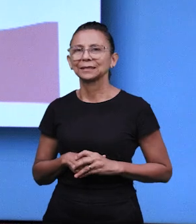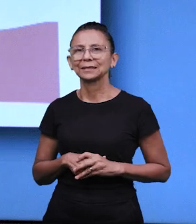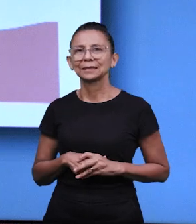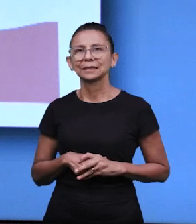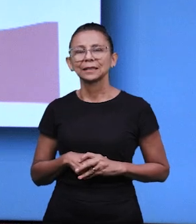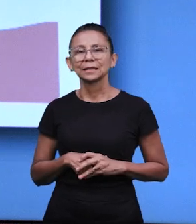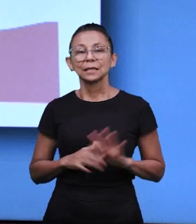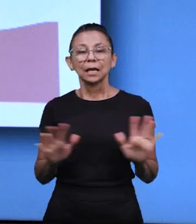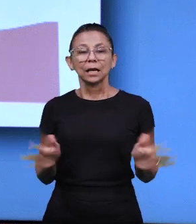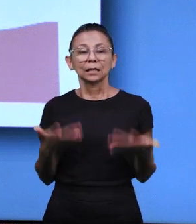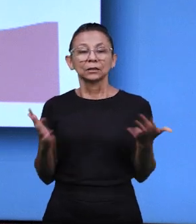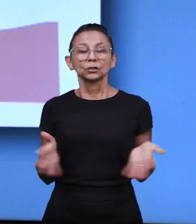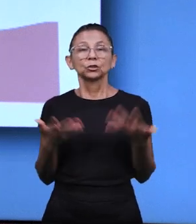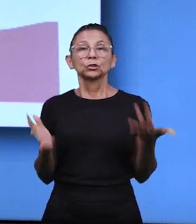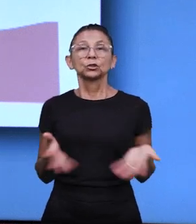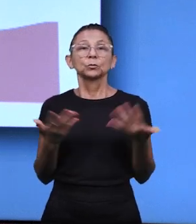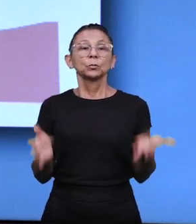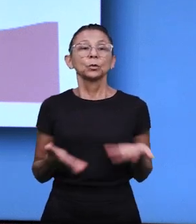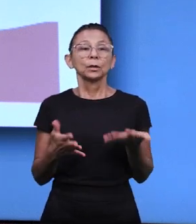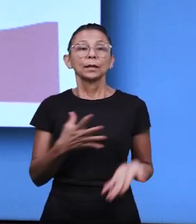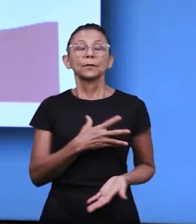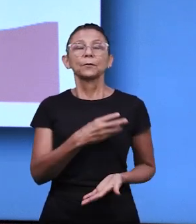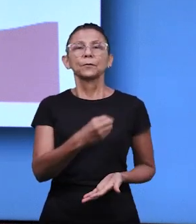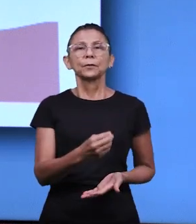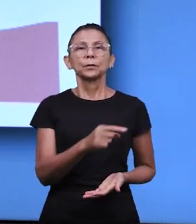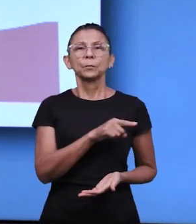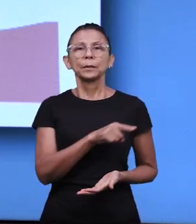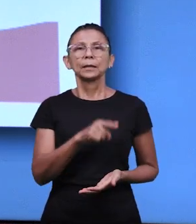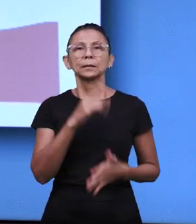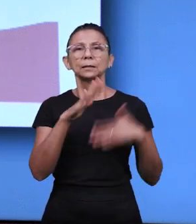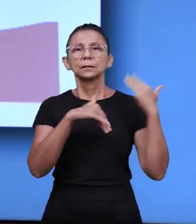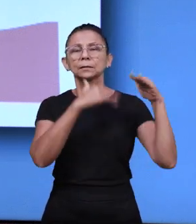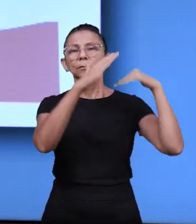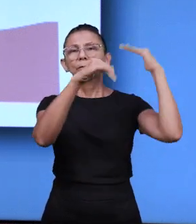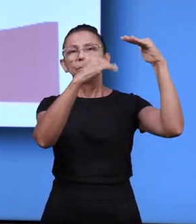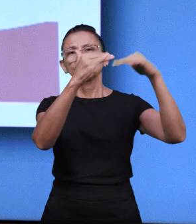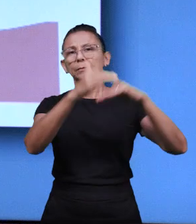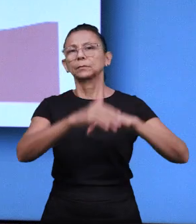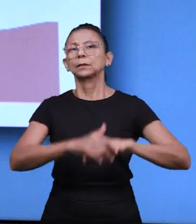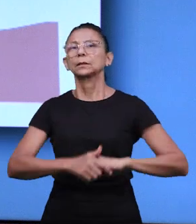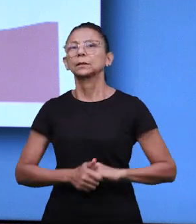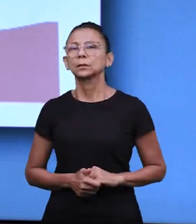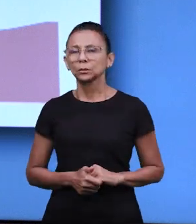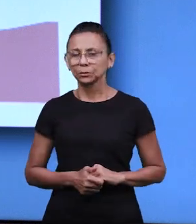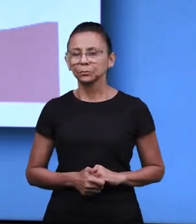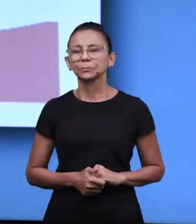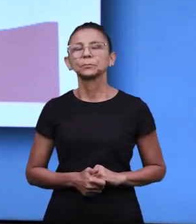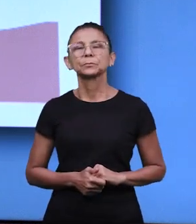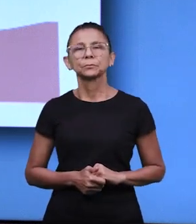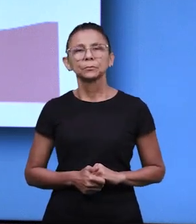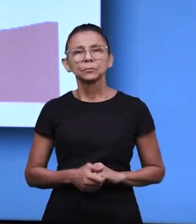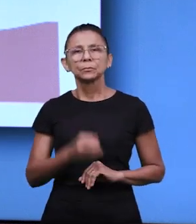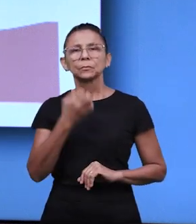você precisa estimular para que seu filho tenha um desenvolvimento